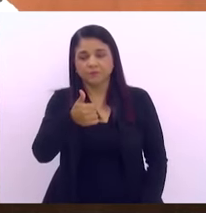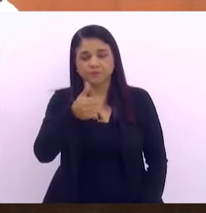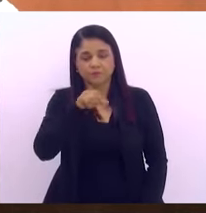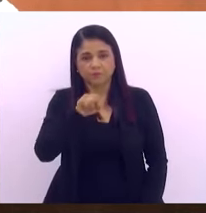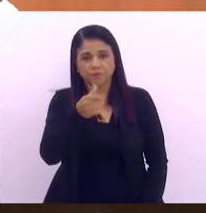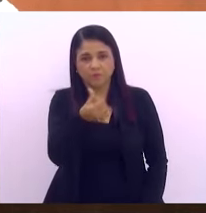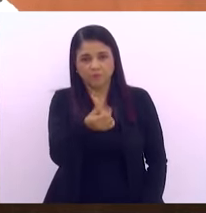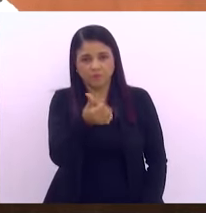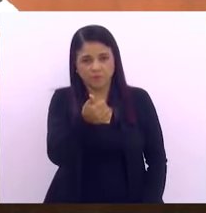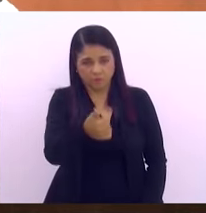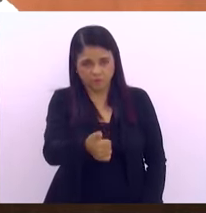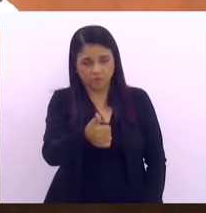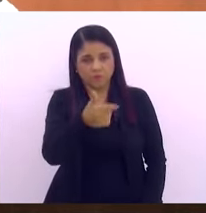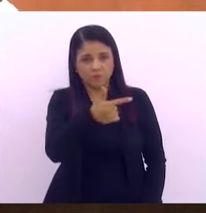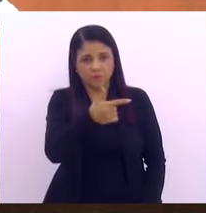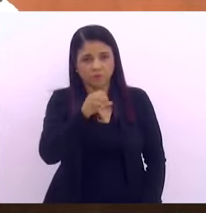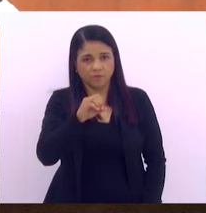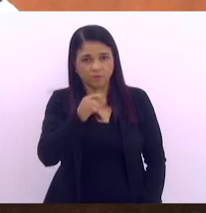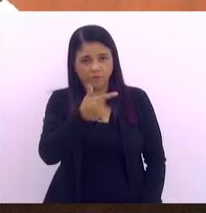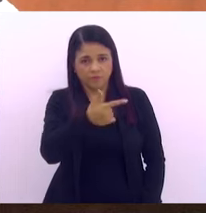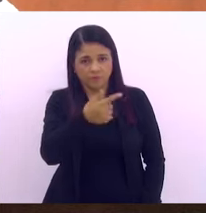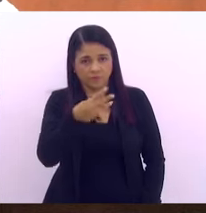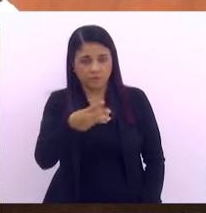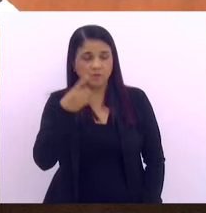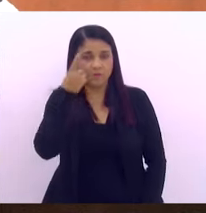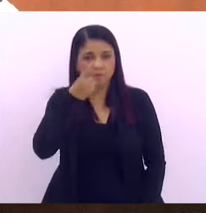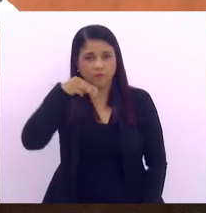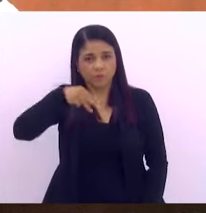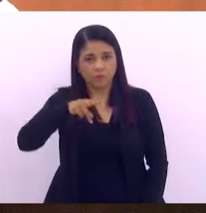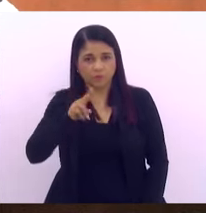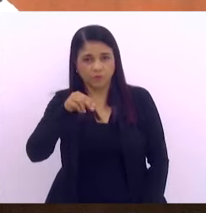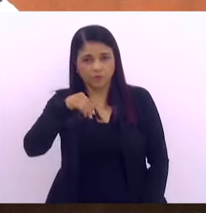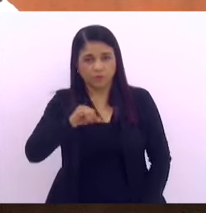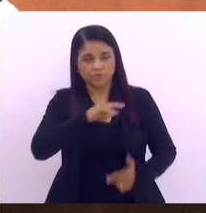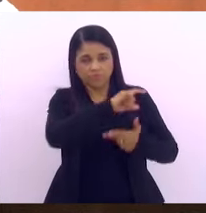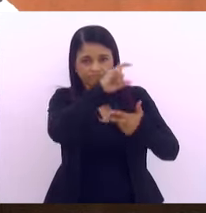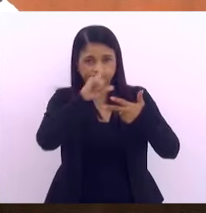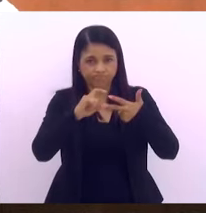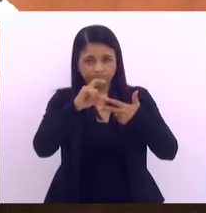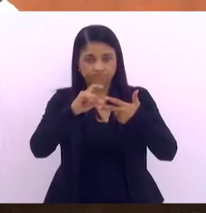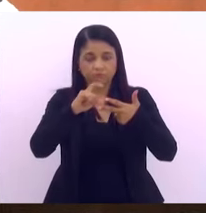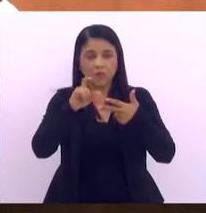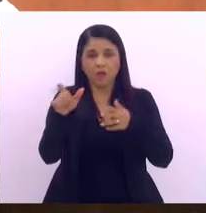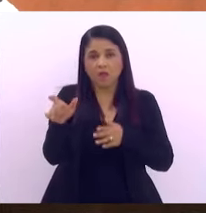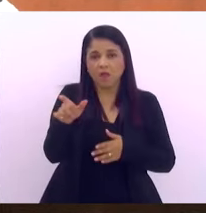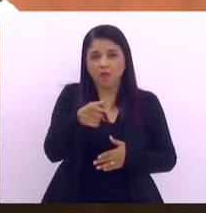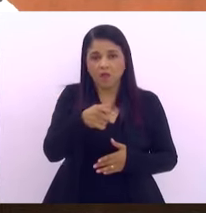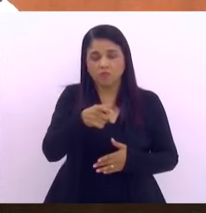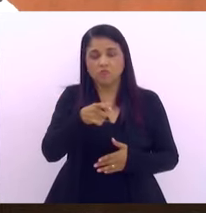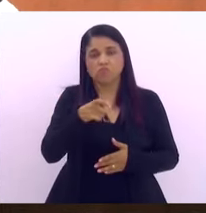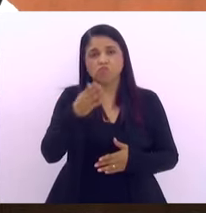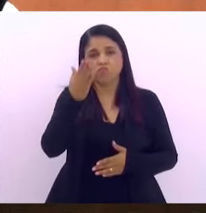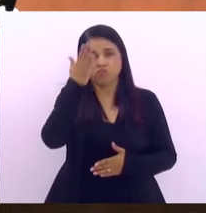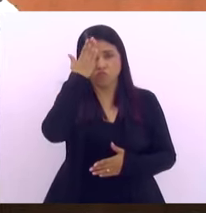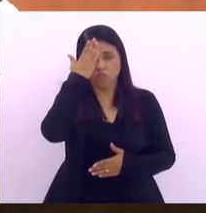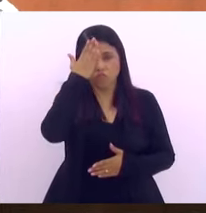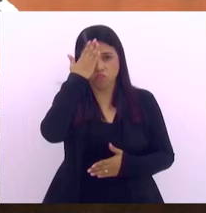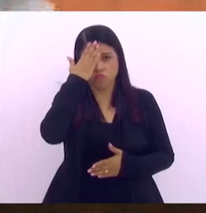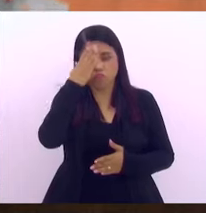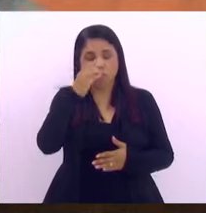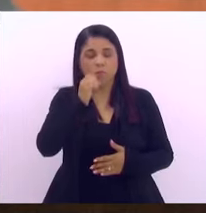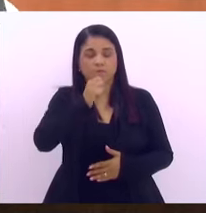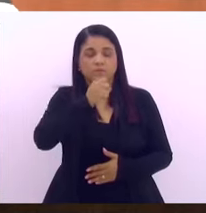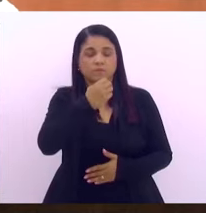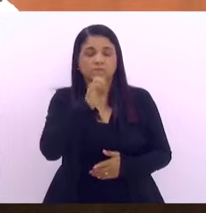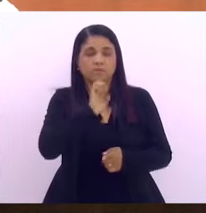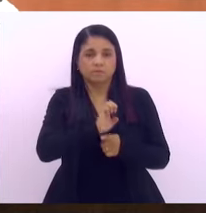1861-2023, deputado Munir Neto, que autoriza o Poder Executivo a implantar o cartão do saber na rede pública estadual de ensino e